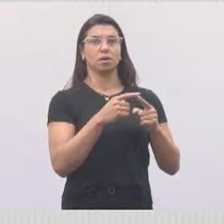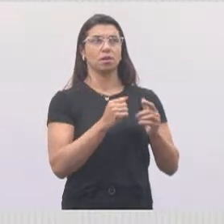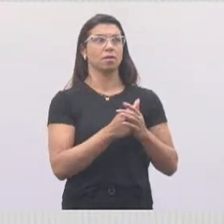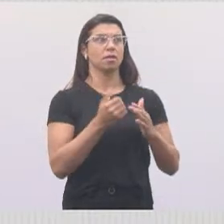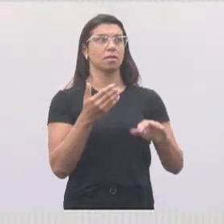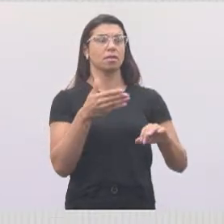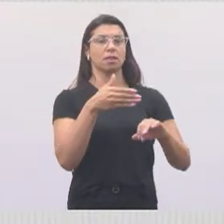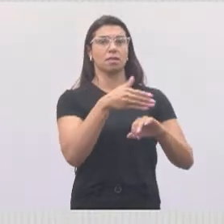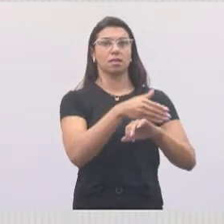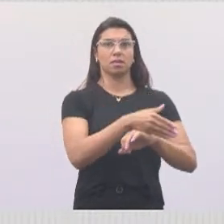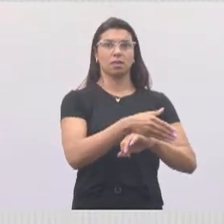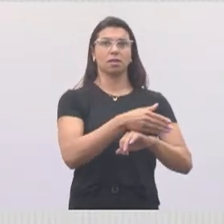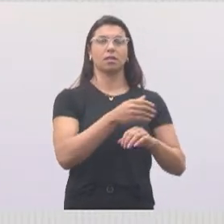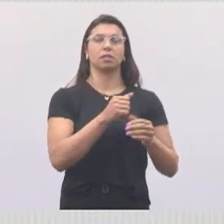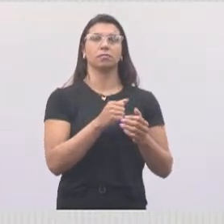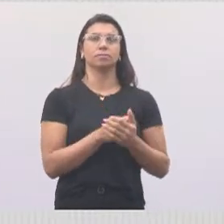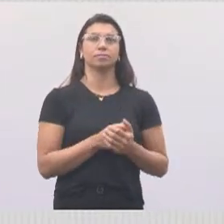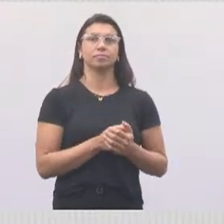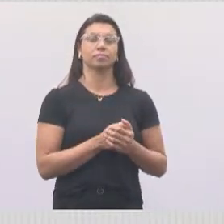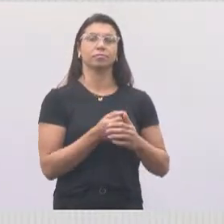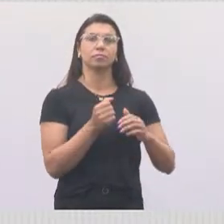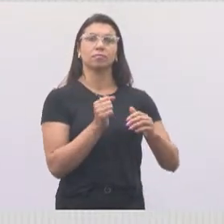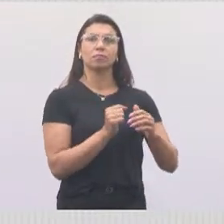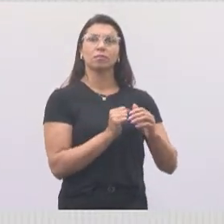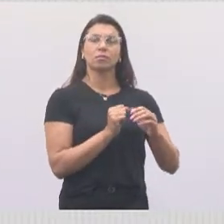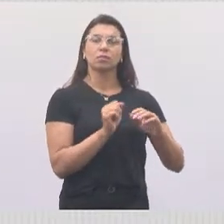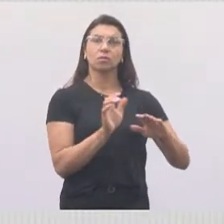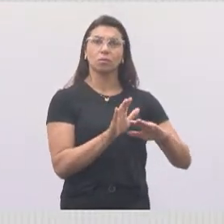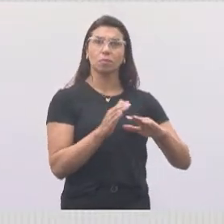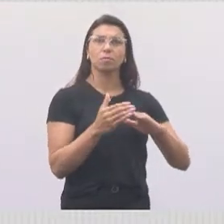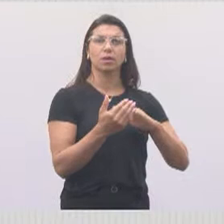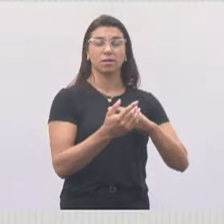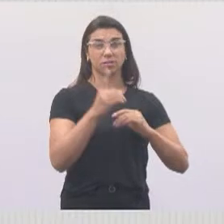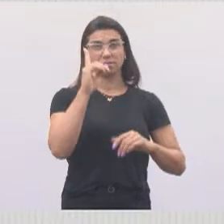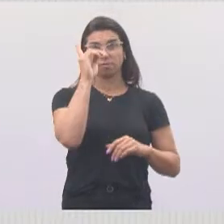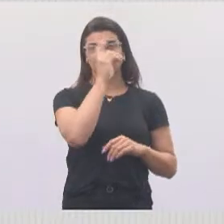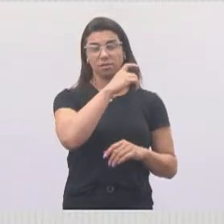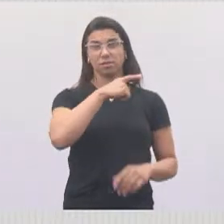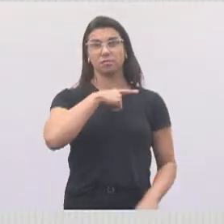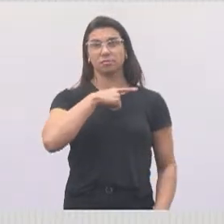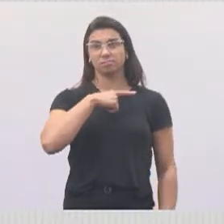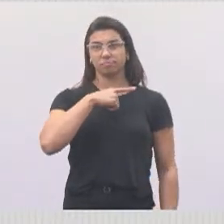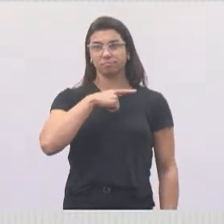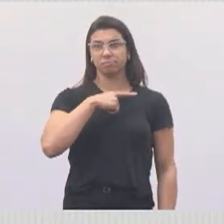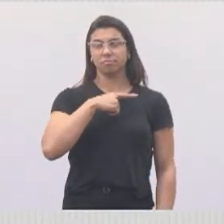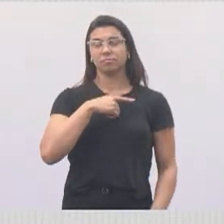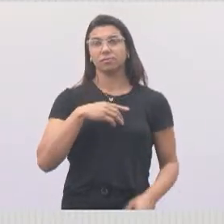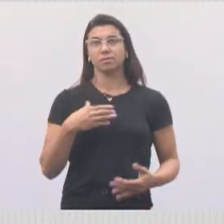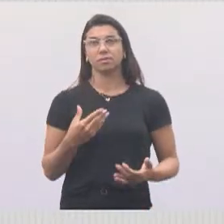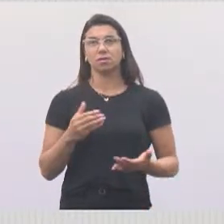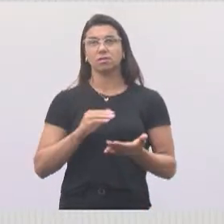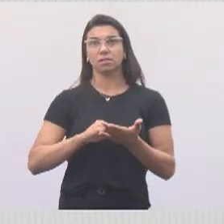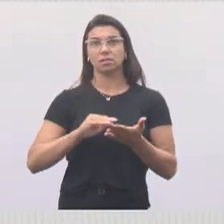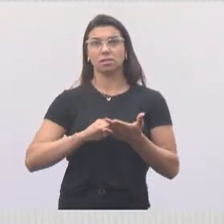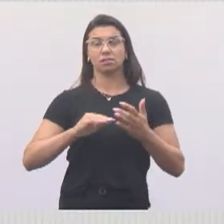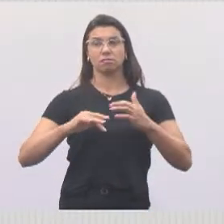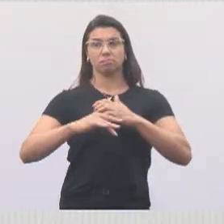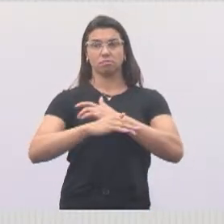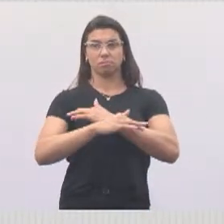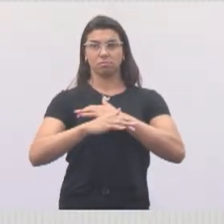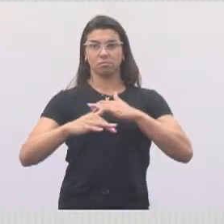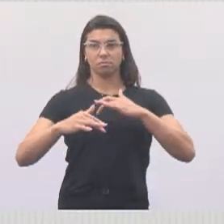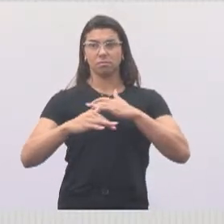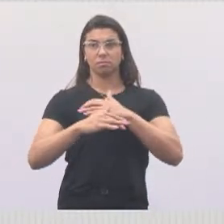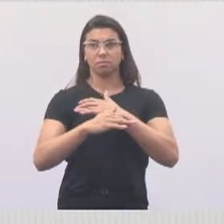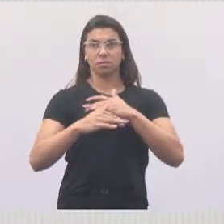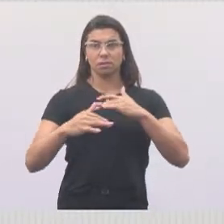através da mobilidade urbana, onde o secretário adjunto vai conosco lá após